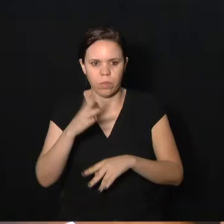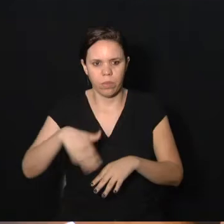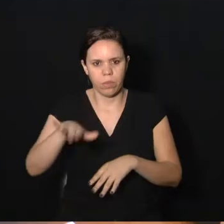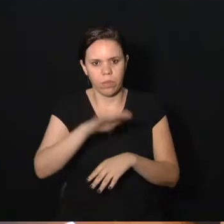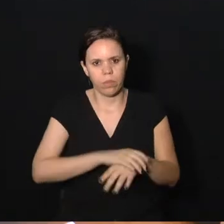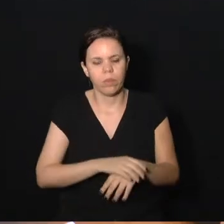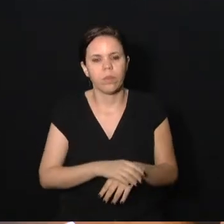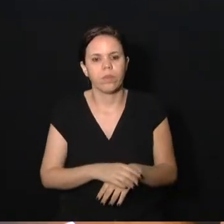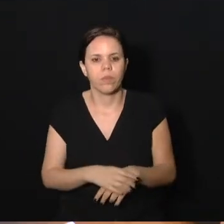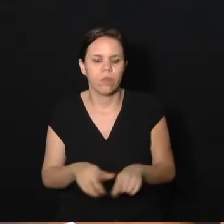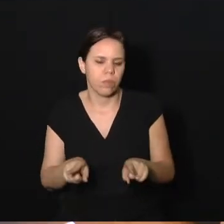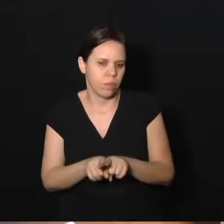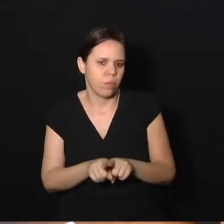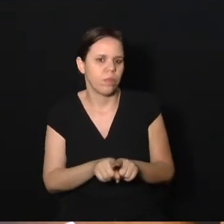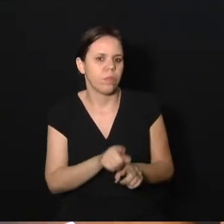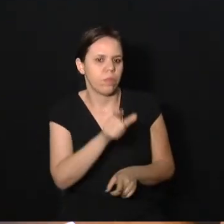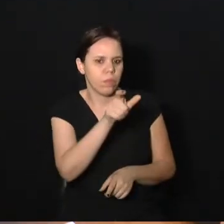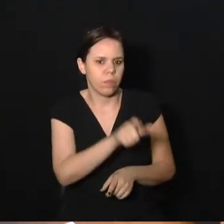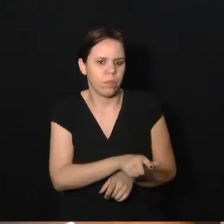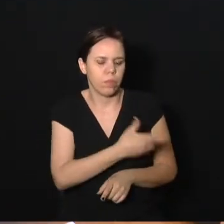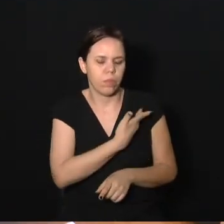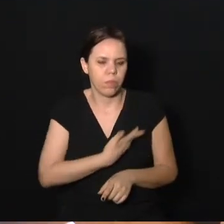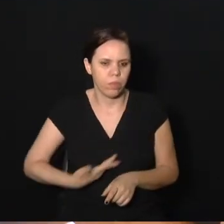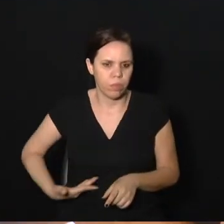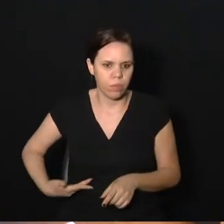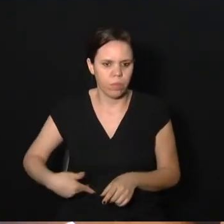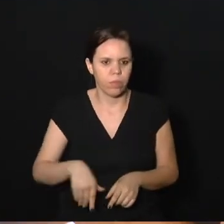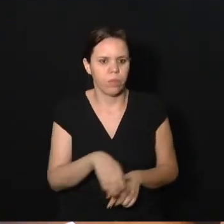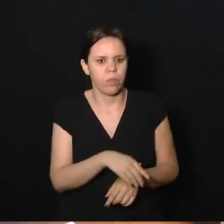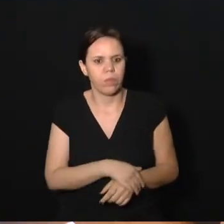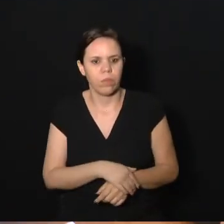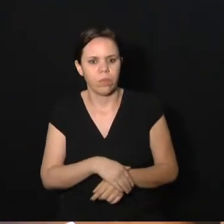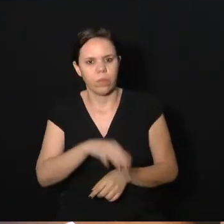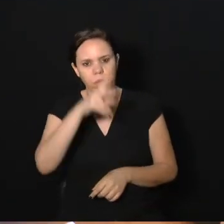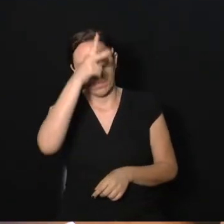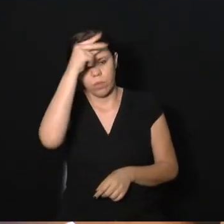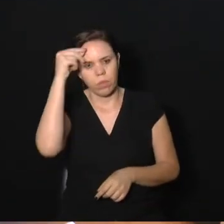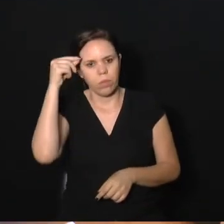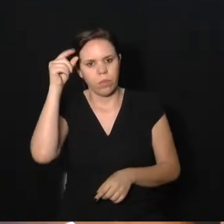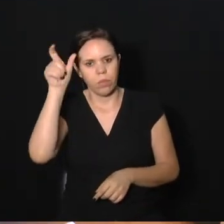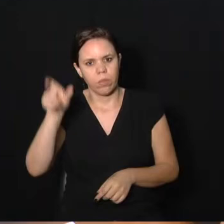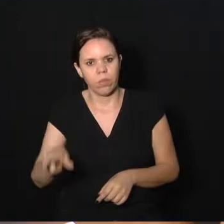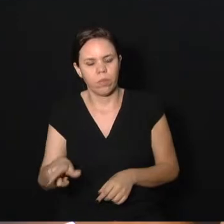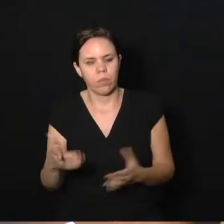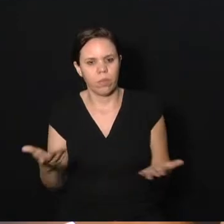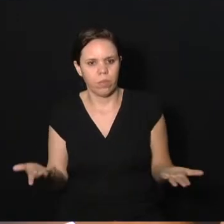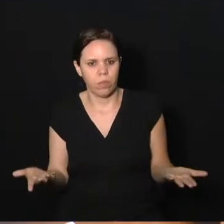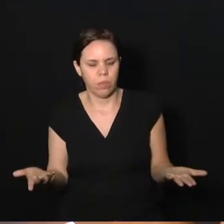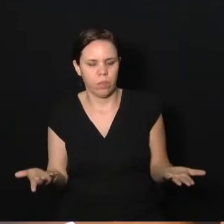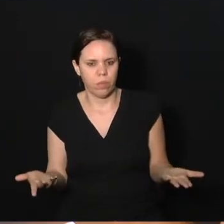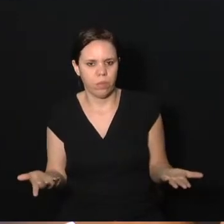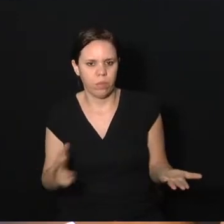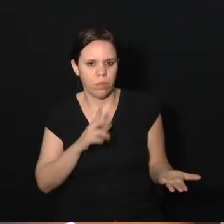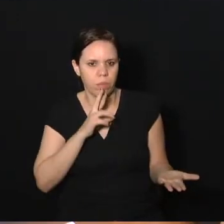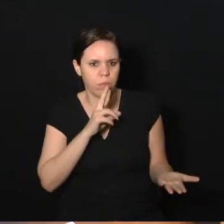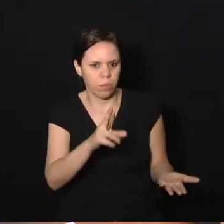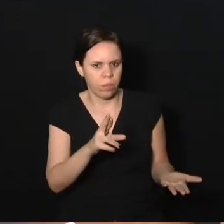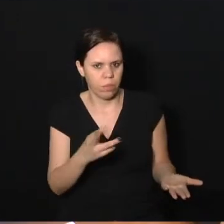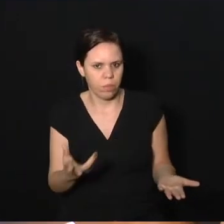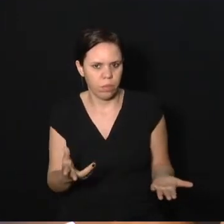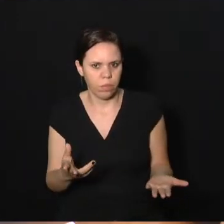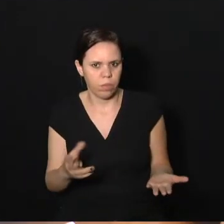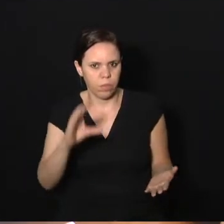população e o gestor público. E se esse gestor público está realmente respondendo